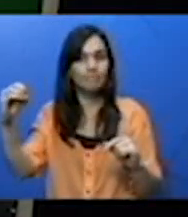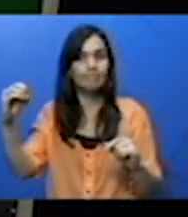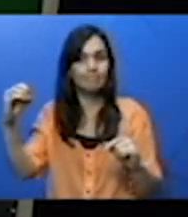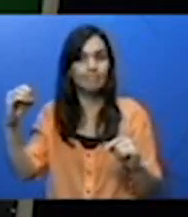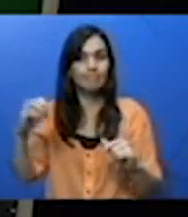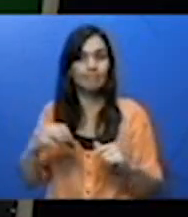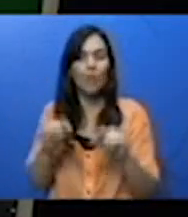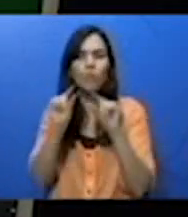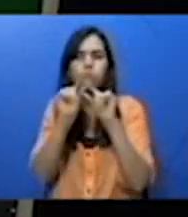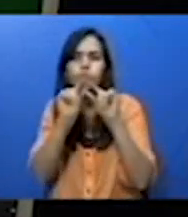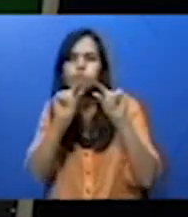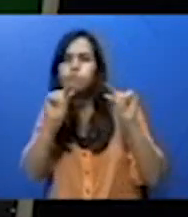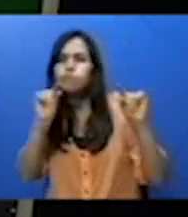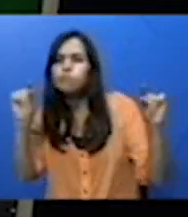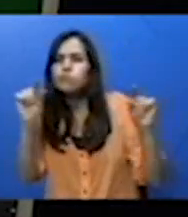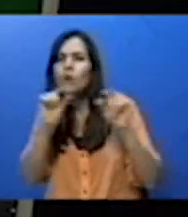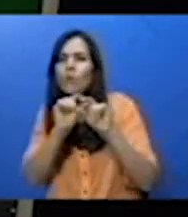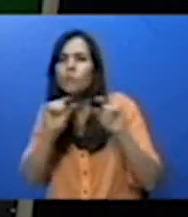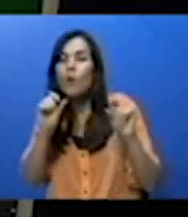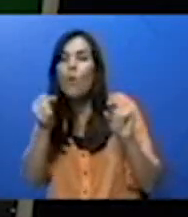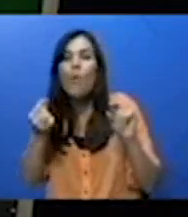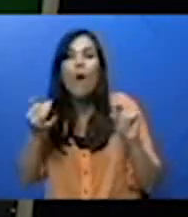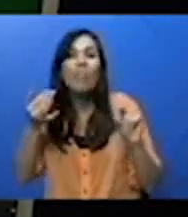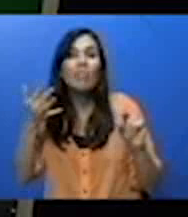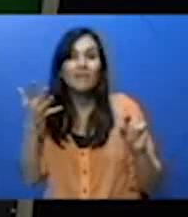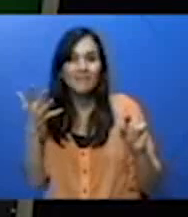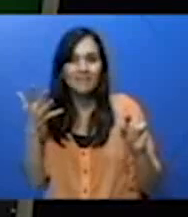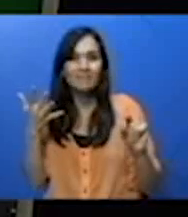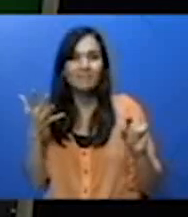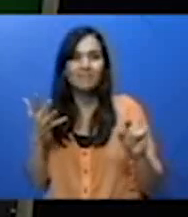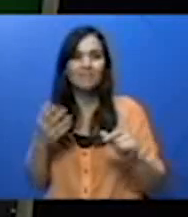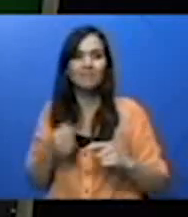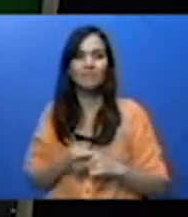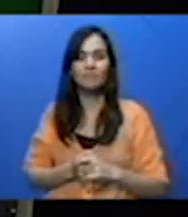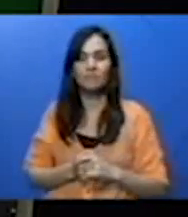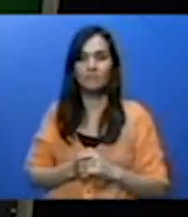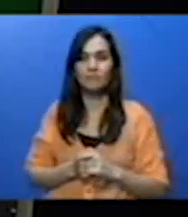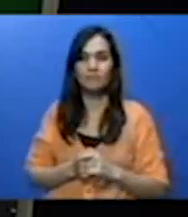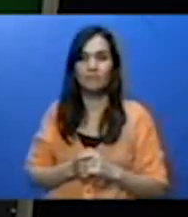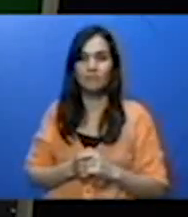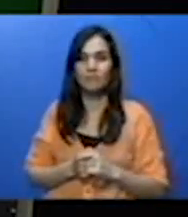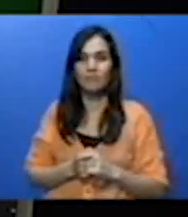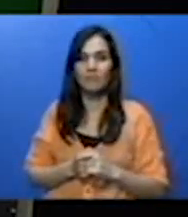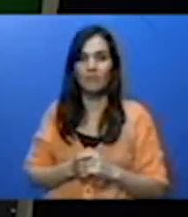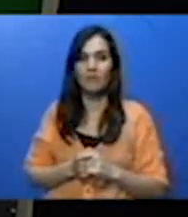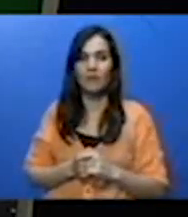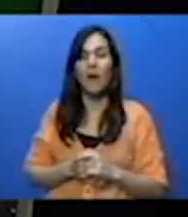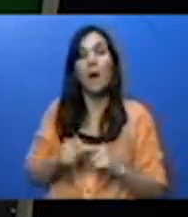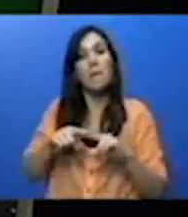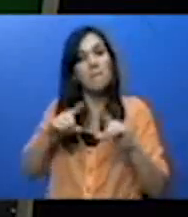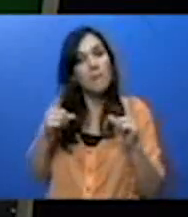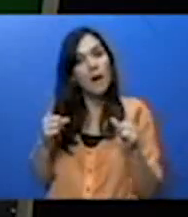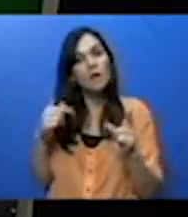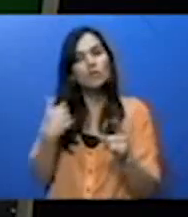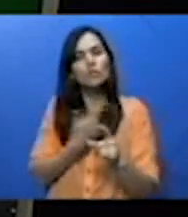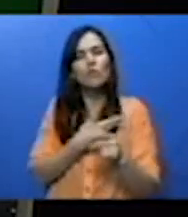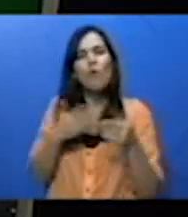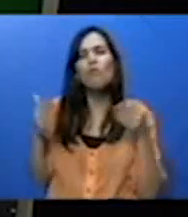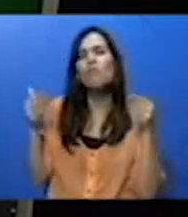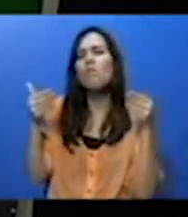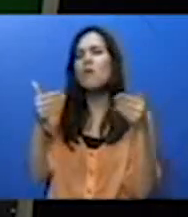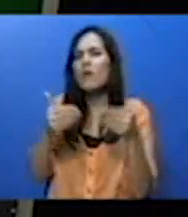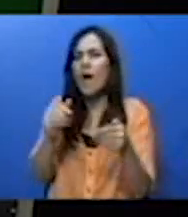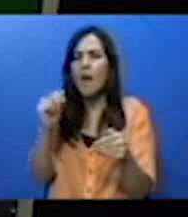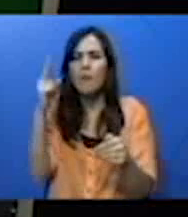você pode contar quantos versinhos tem cada estrofe, ok? Mas nós vamos dar bastante ênfase